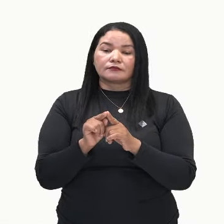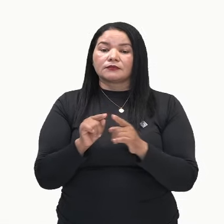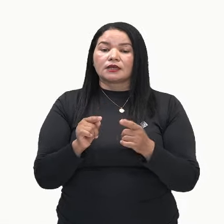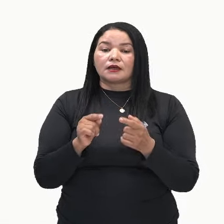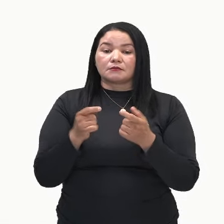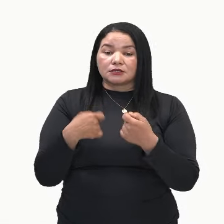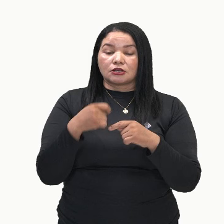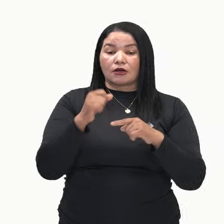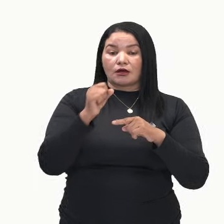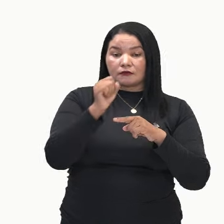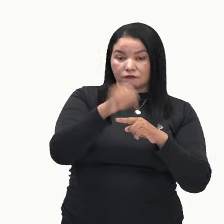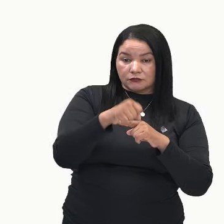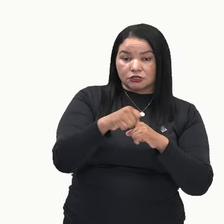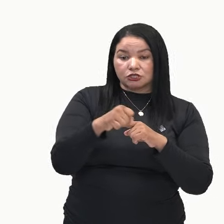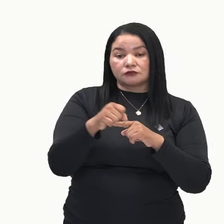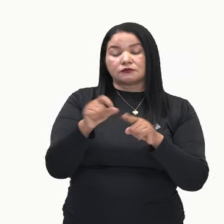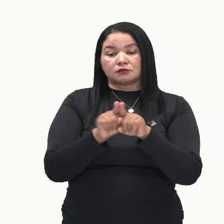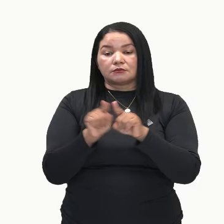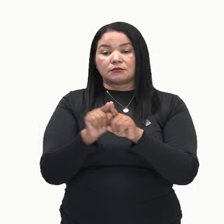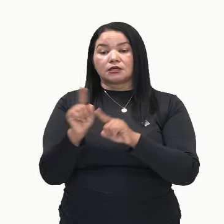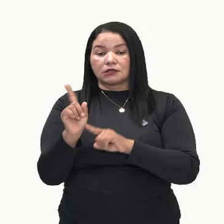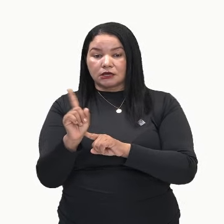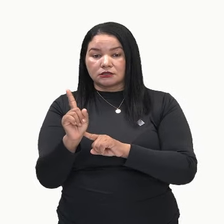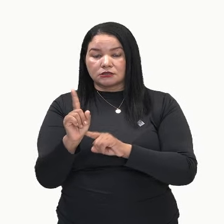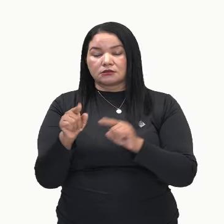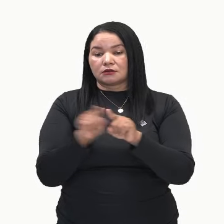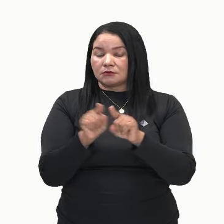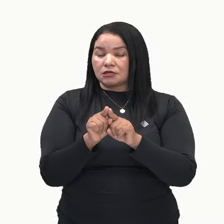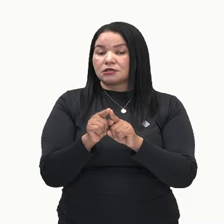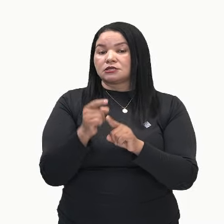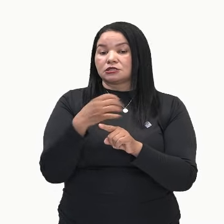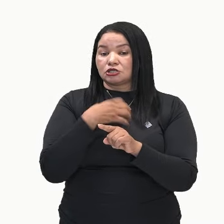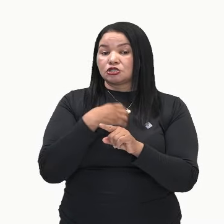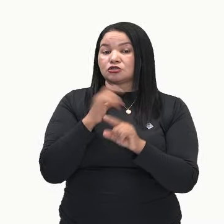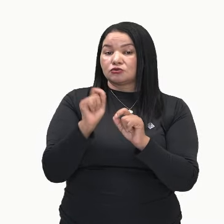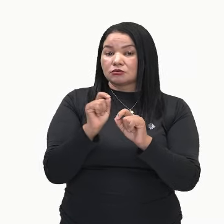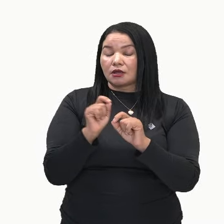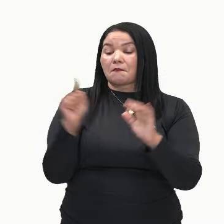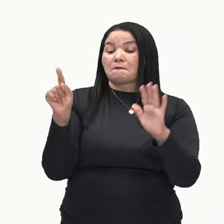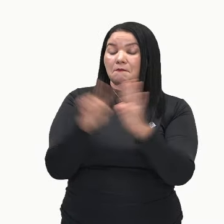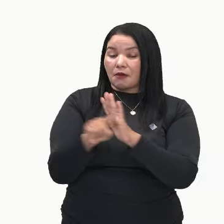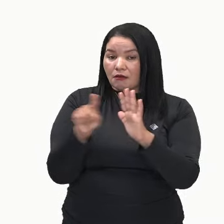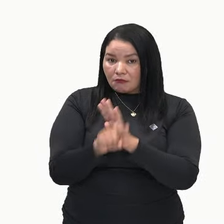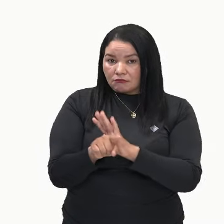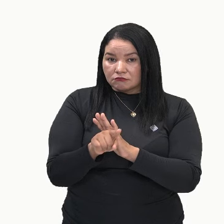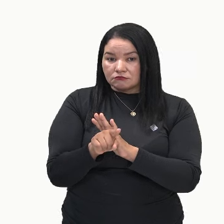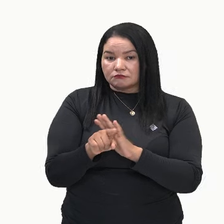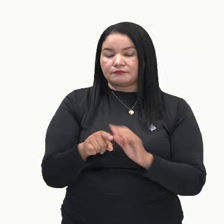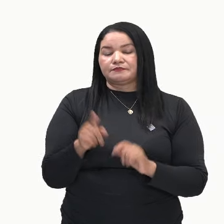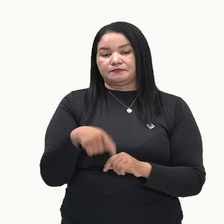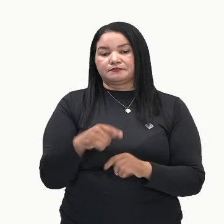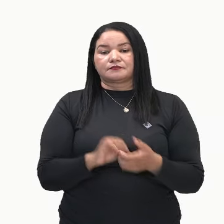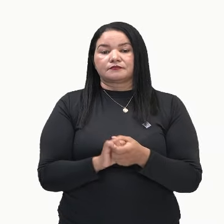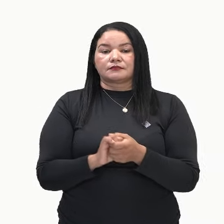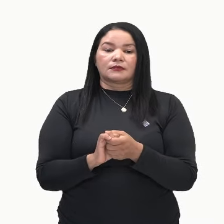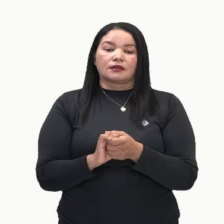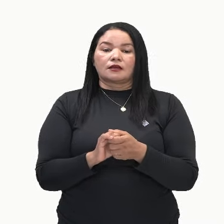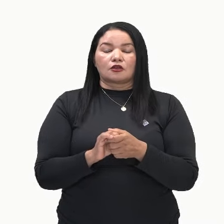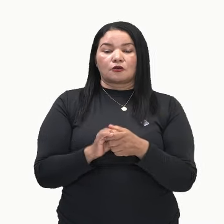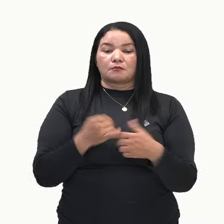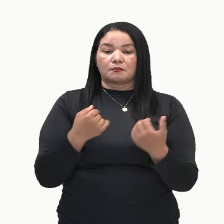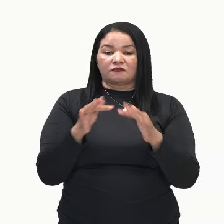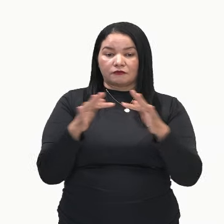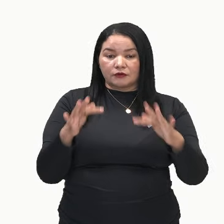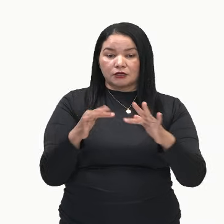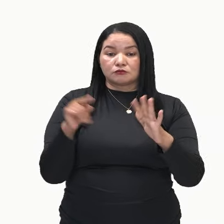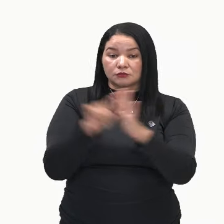ter o sentido de interrogar, de fazer perguntas. As interrogativas diretas devem ser sinalizadas com um